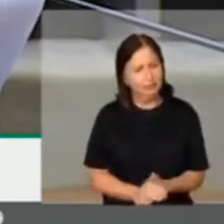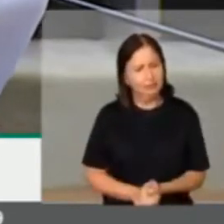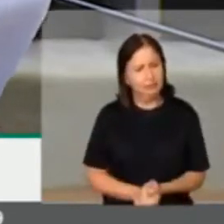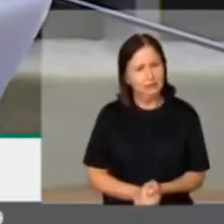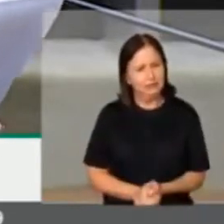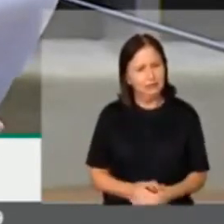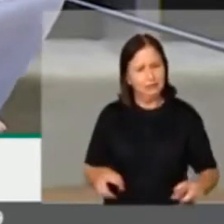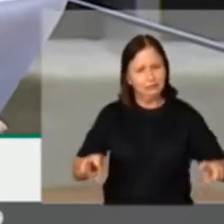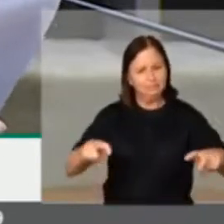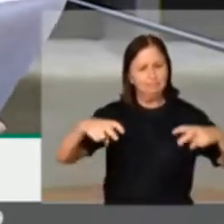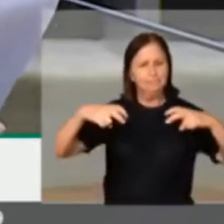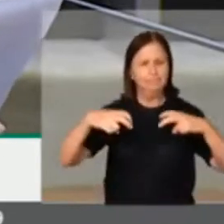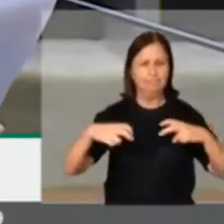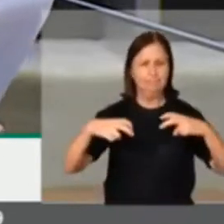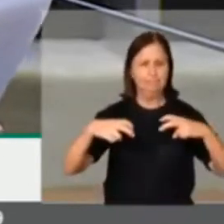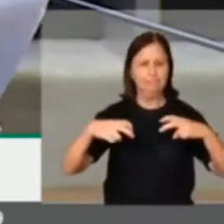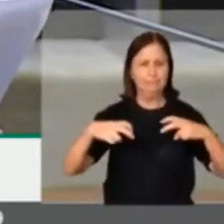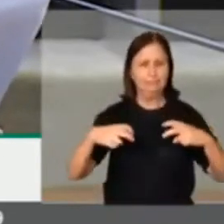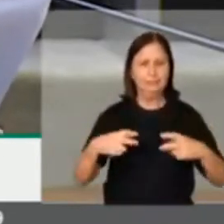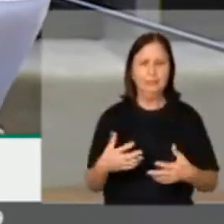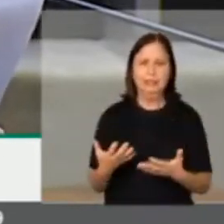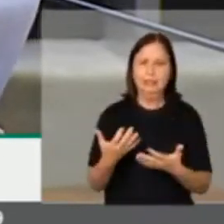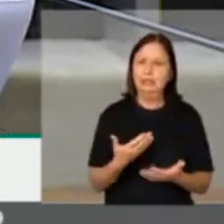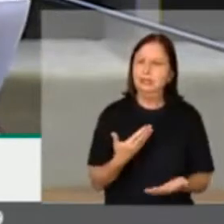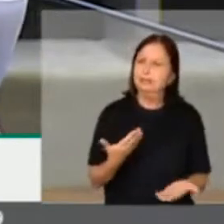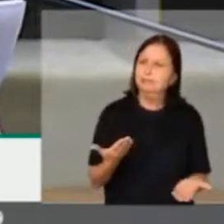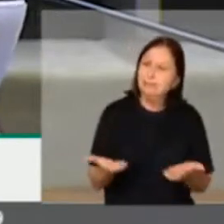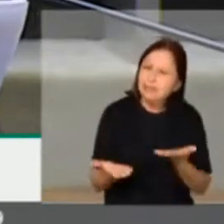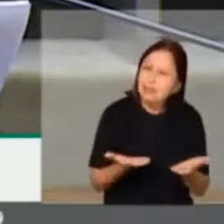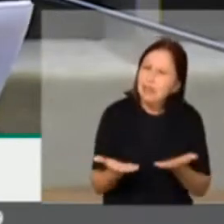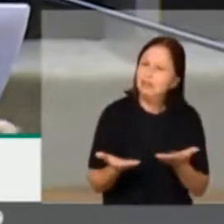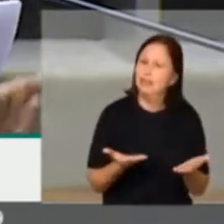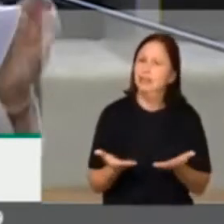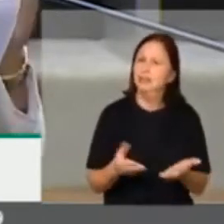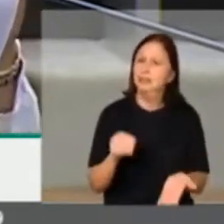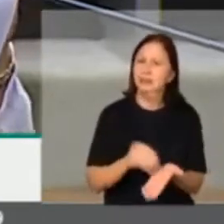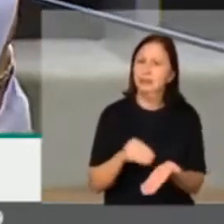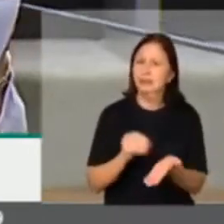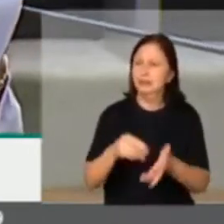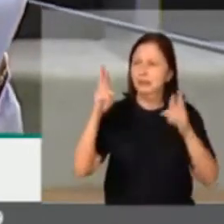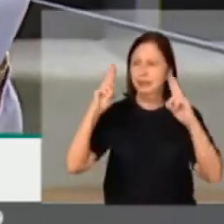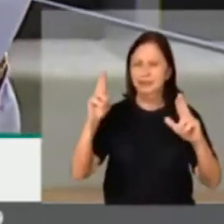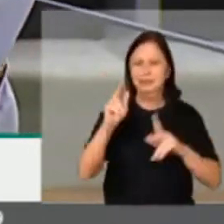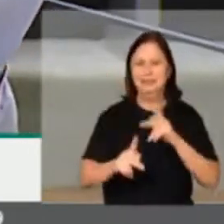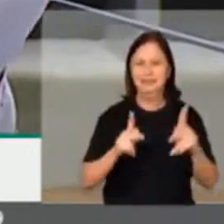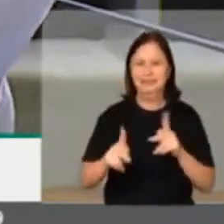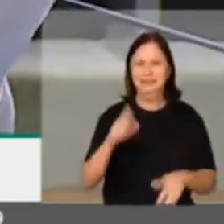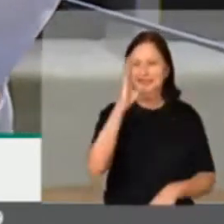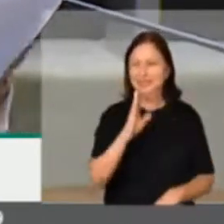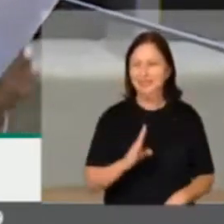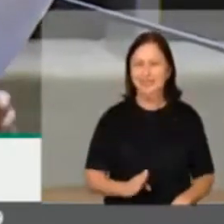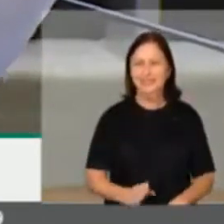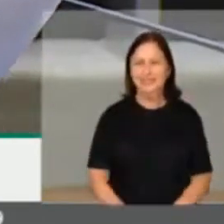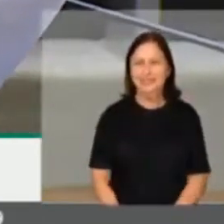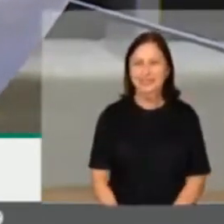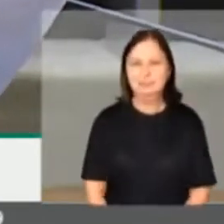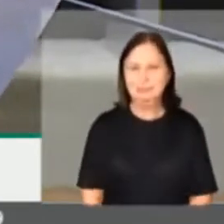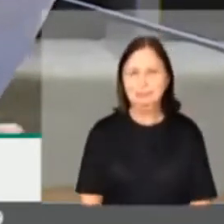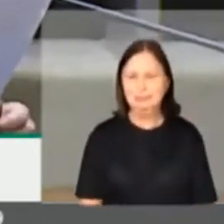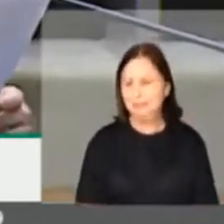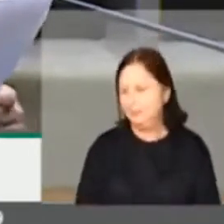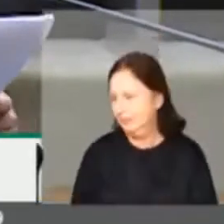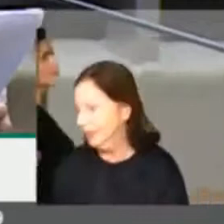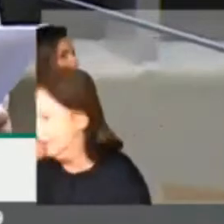vendo agora. A começar pelo tratamento desrespeitoso ao povo brasileiro, ao dizer que os brasileiros que migram para os